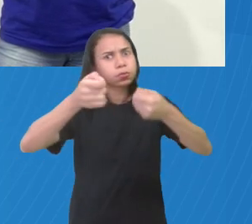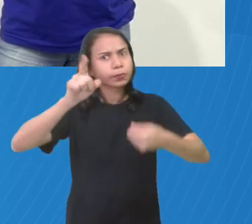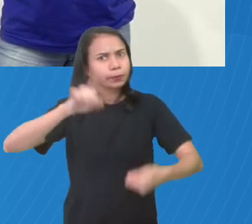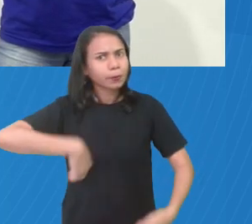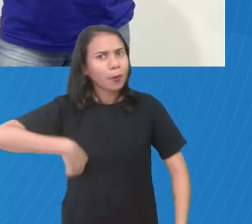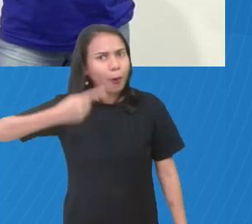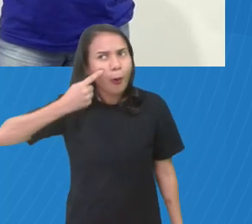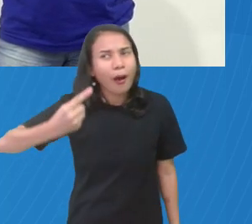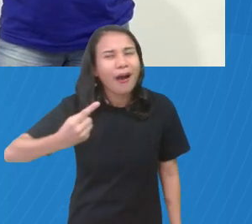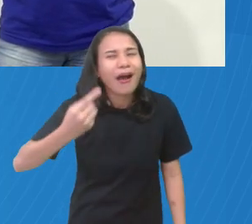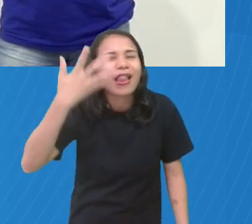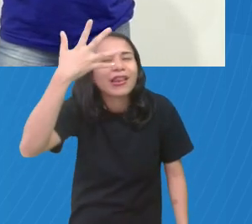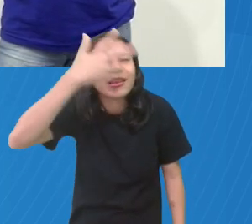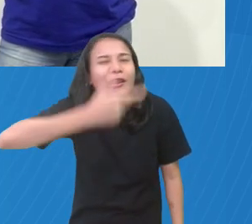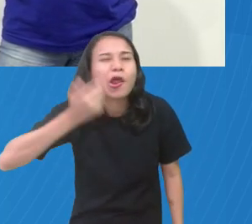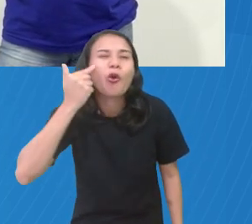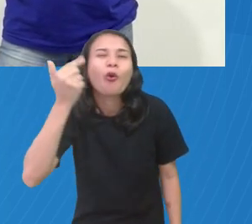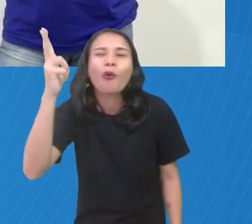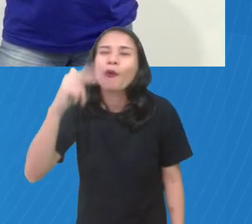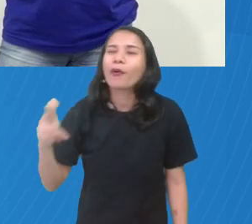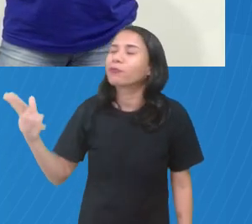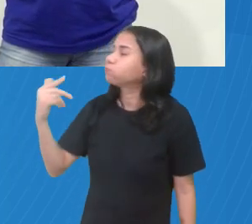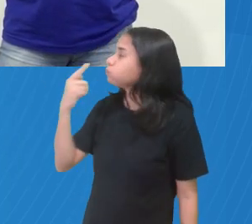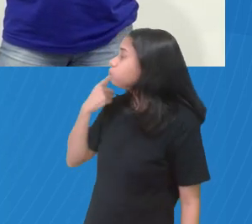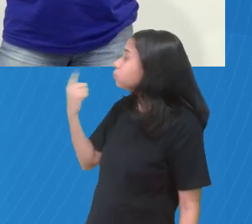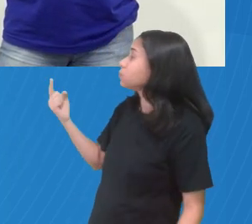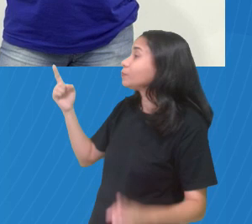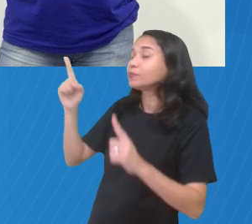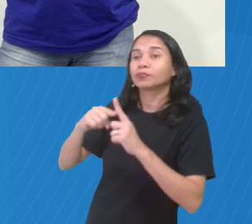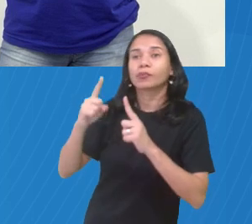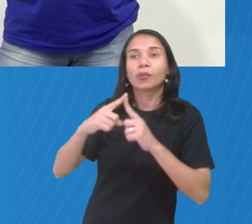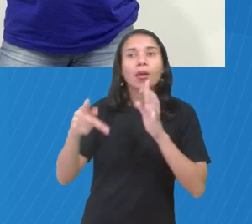falar. Olha que desenho bonito que ele fazia, né? O estilo